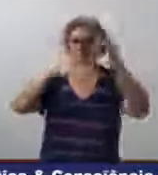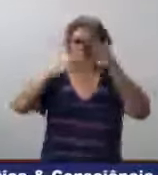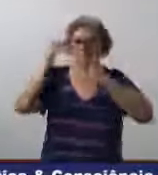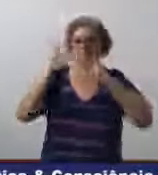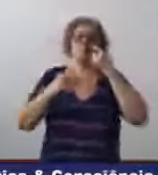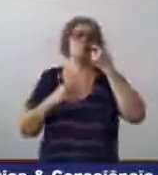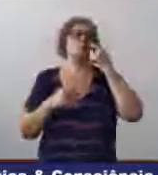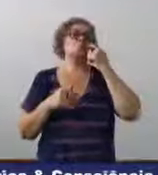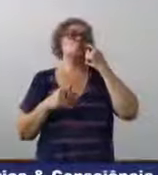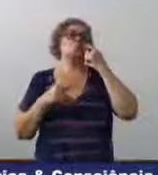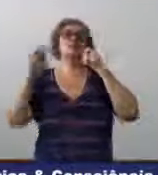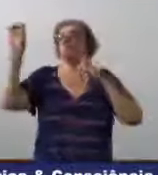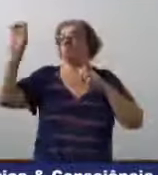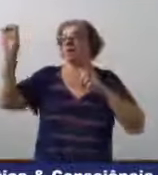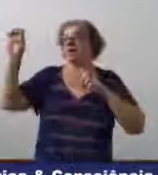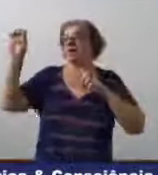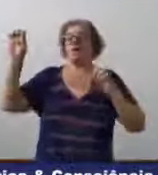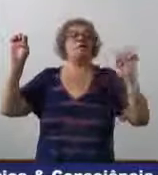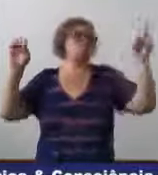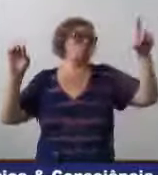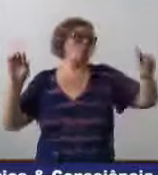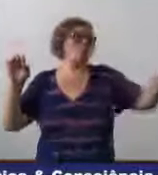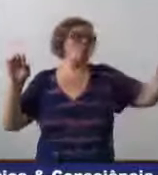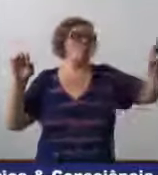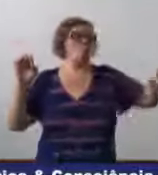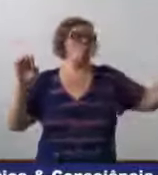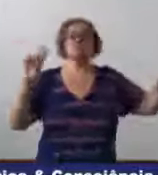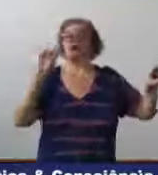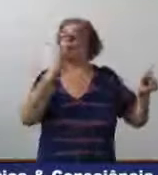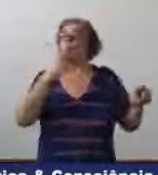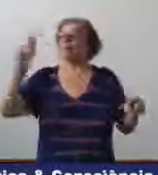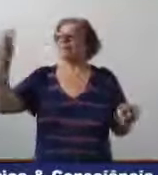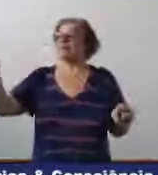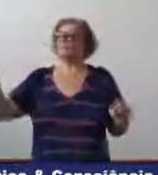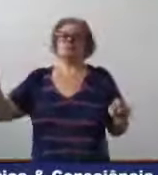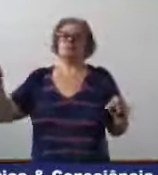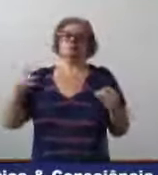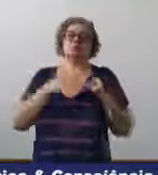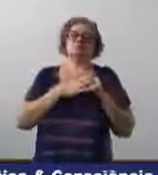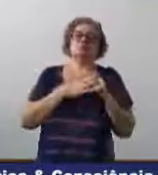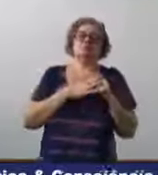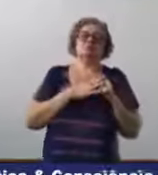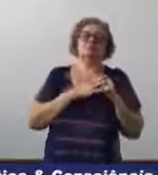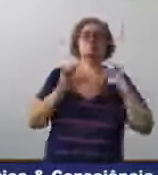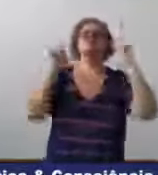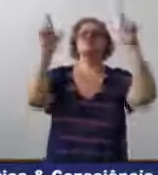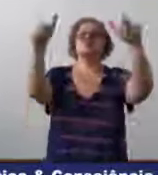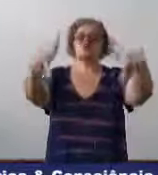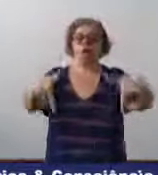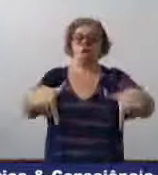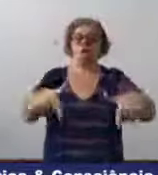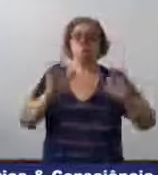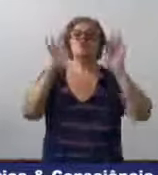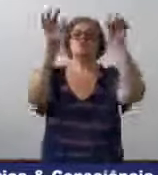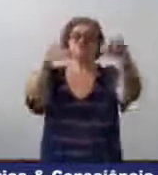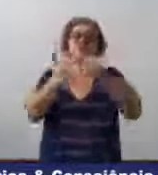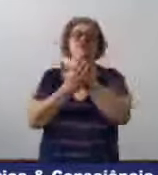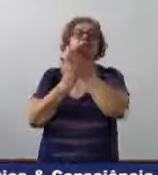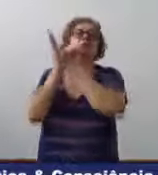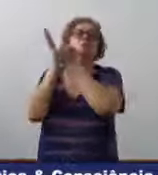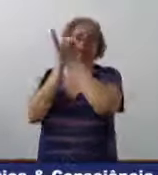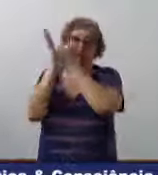verificaram, embora a sua proibição, que o elétron às vezes se comportava como onda e às vezes como partícula. E só no fim do